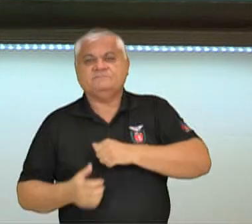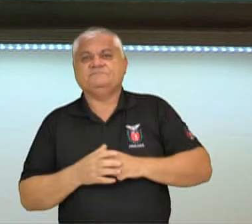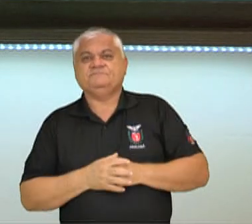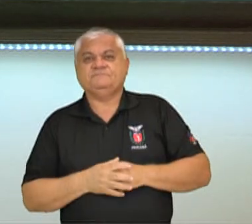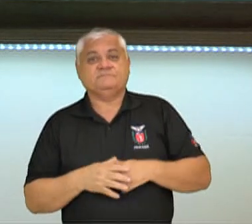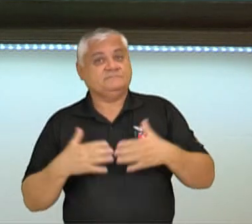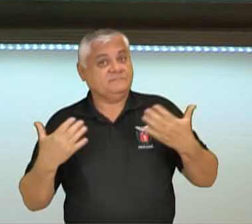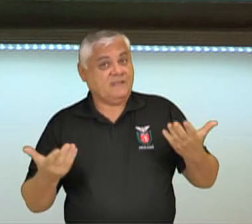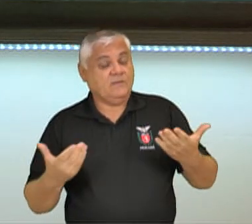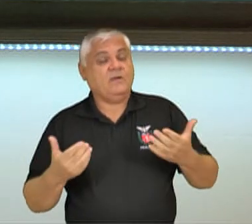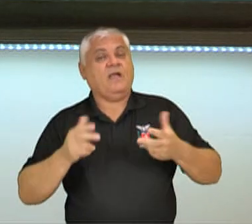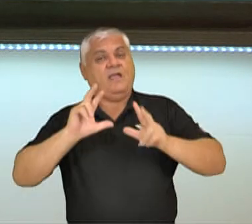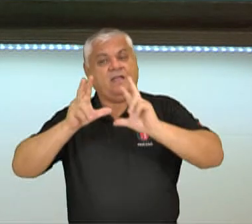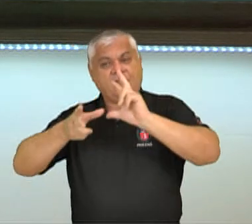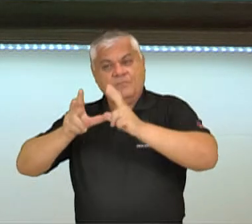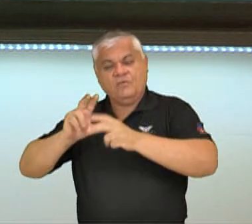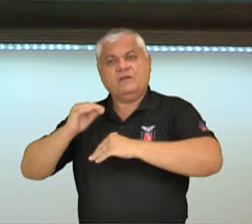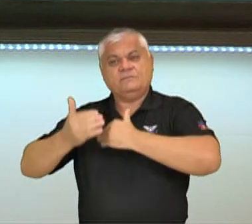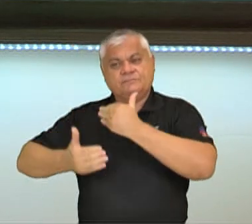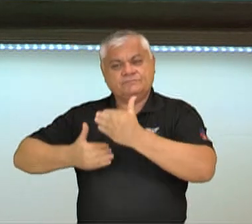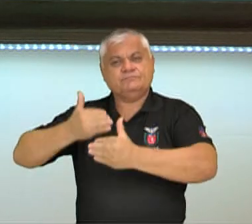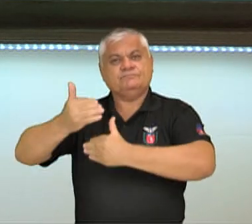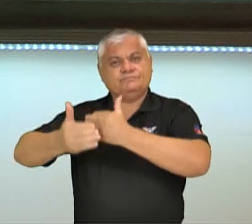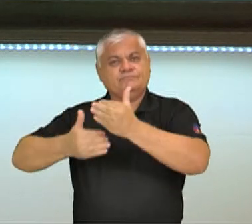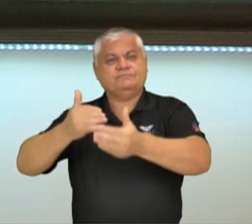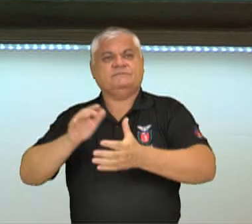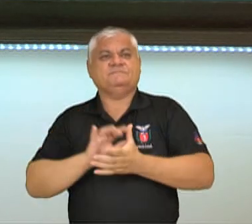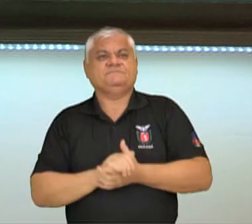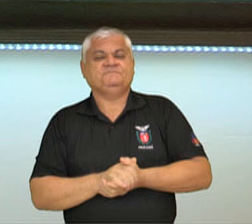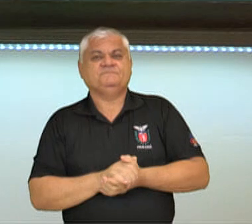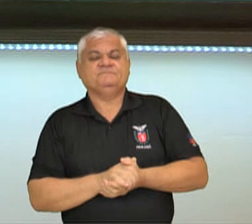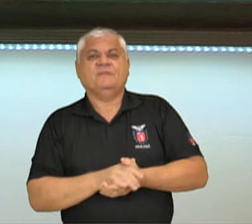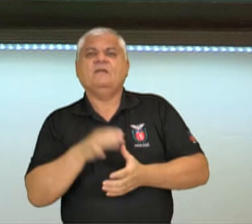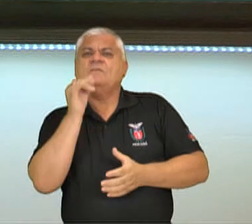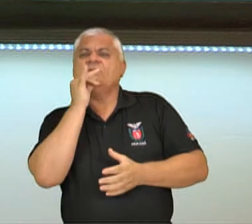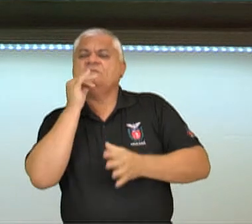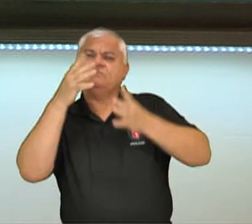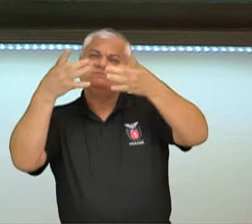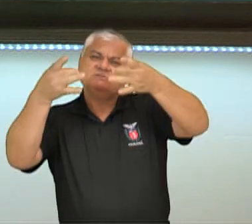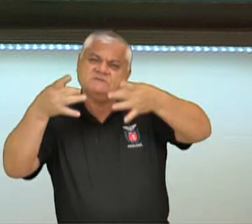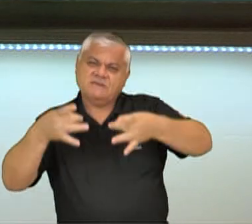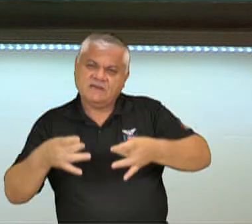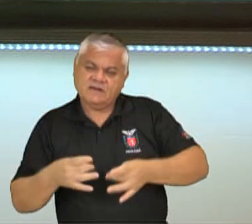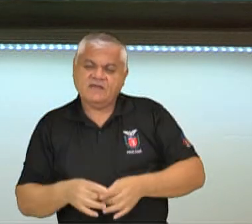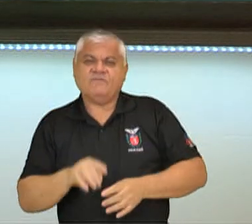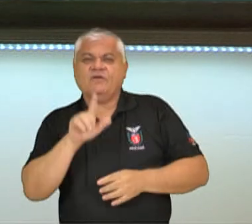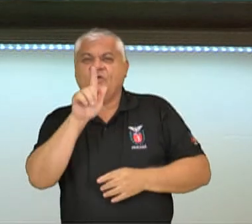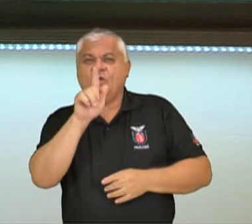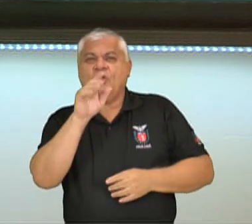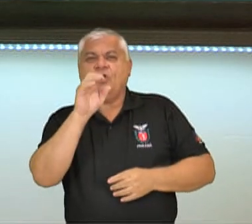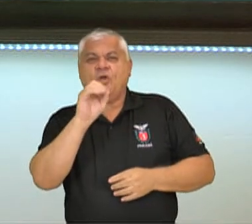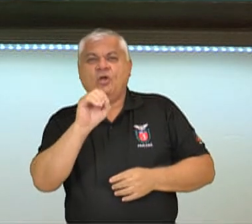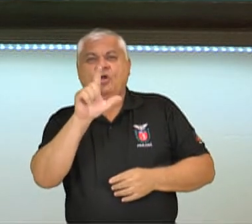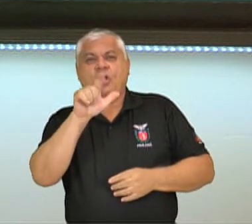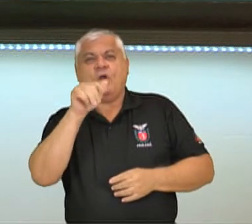Então é assim que a capoeira vai evoluindo. Então quando a gente descreve o golpe, a gente até usa esse termo de atingir